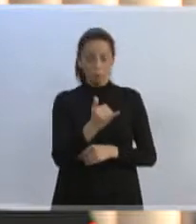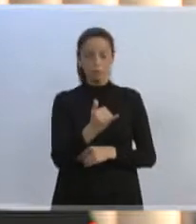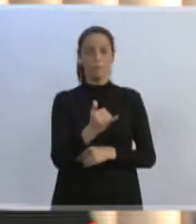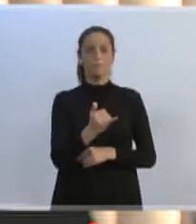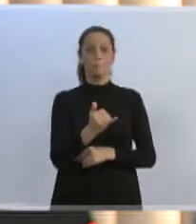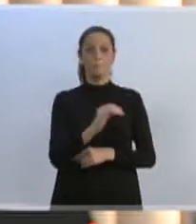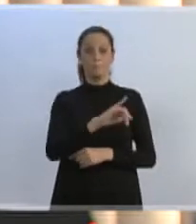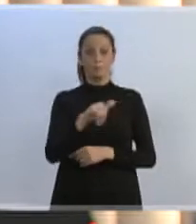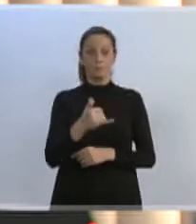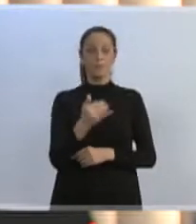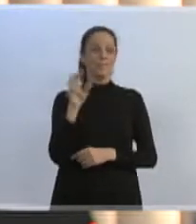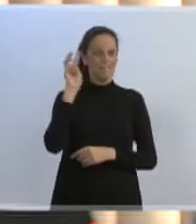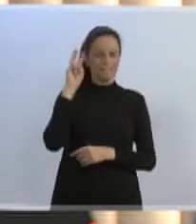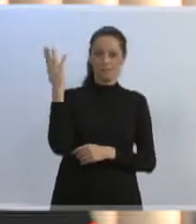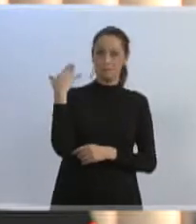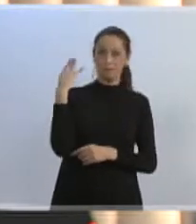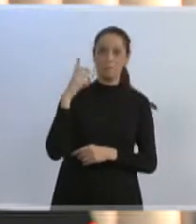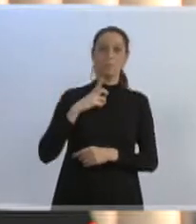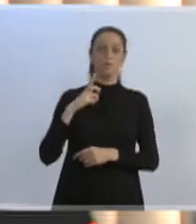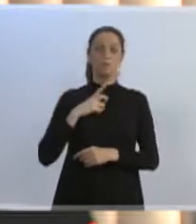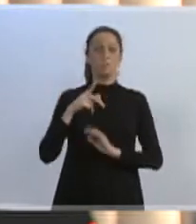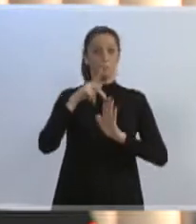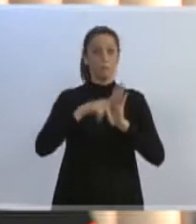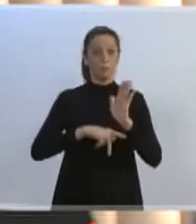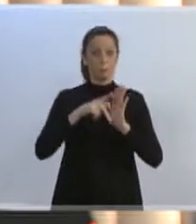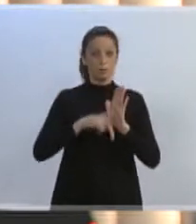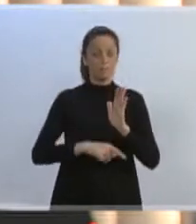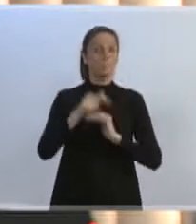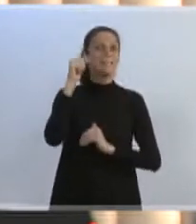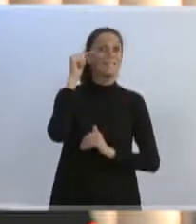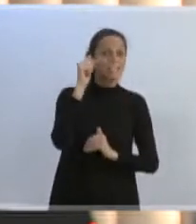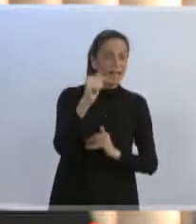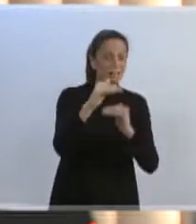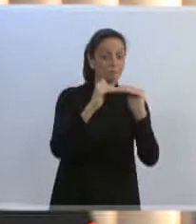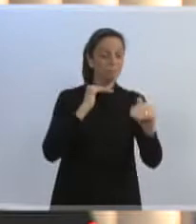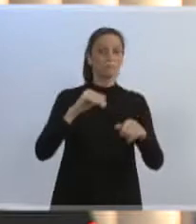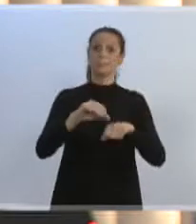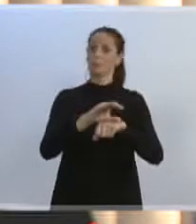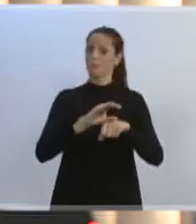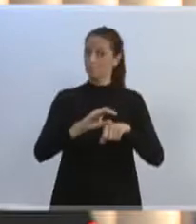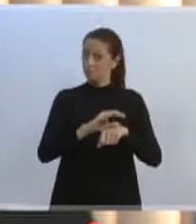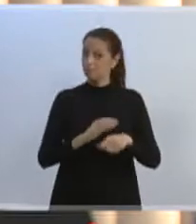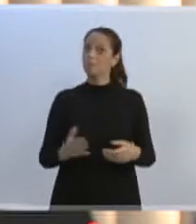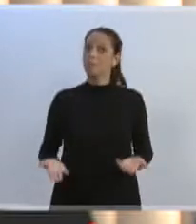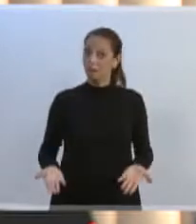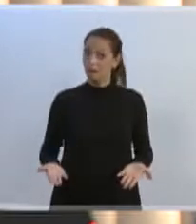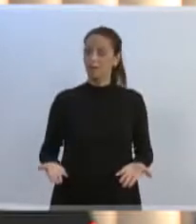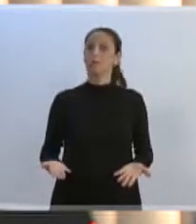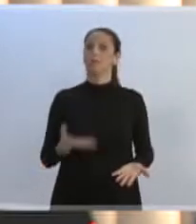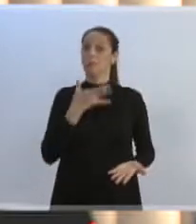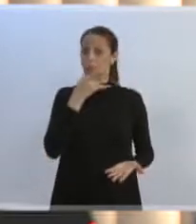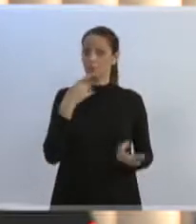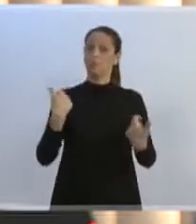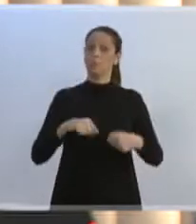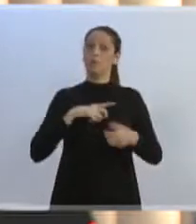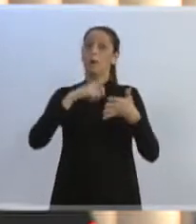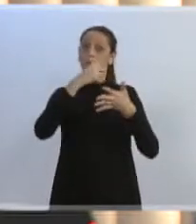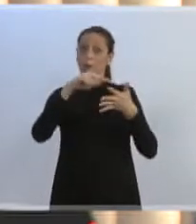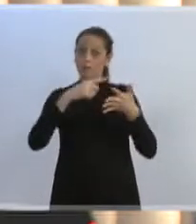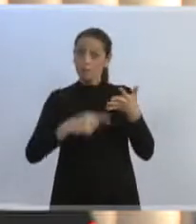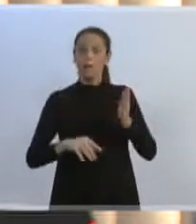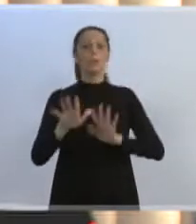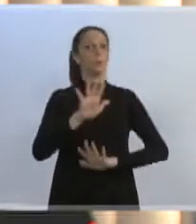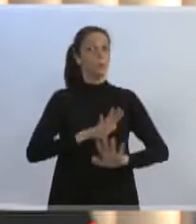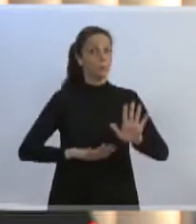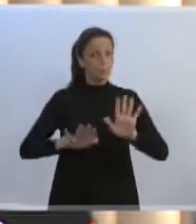na nossa comissão terça-feira, com 7 projetos inconstitucionais que foram colocados. Então, realmente, eu acho que a gente tem que ter um critério e um cuidado muito grande